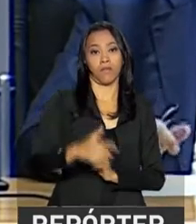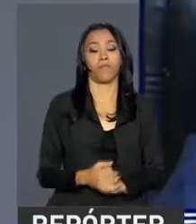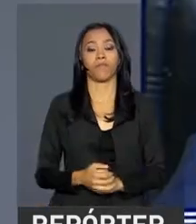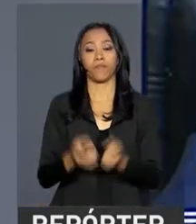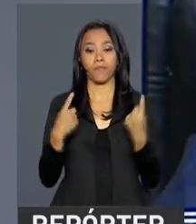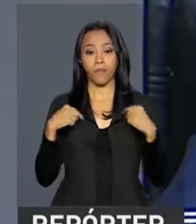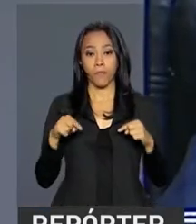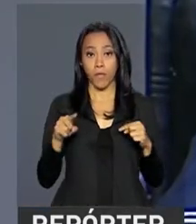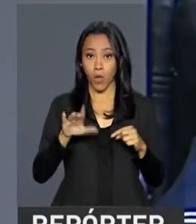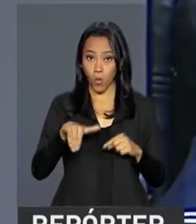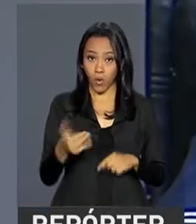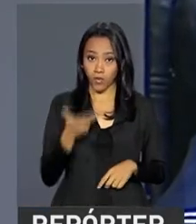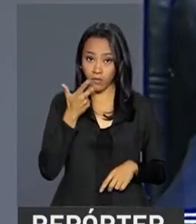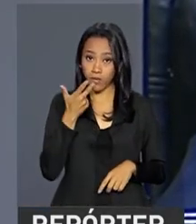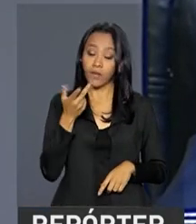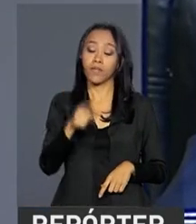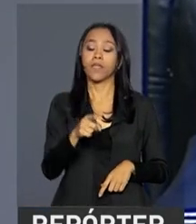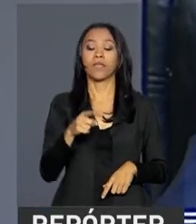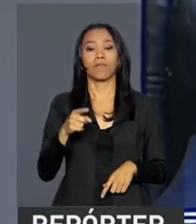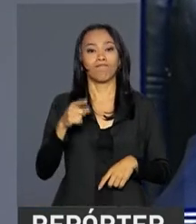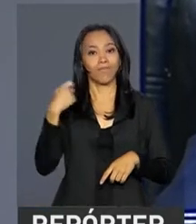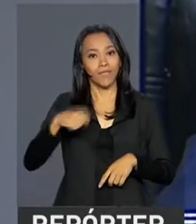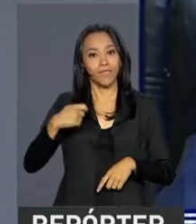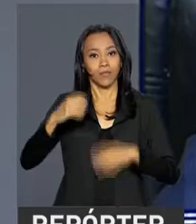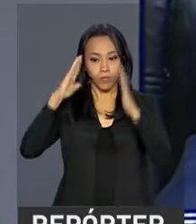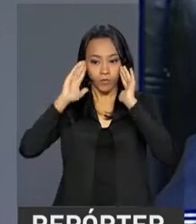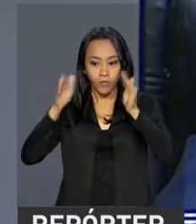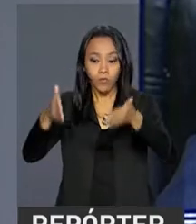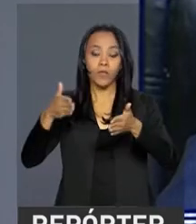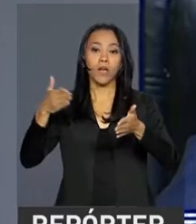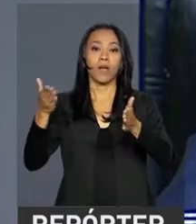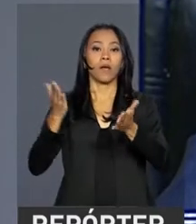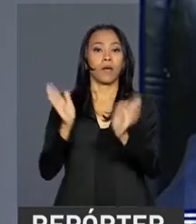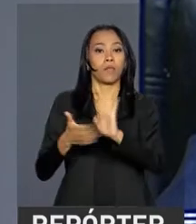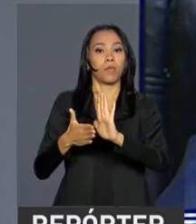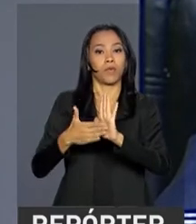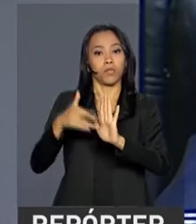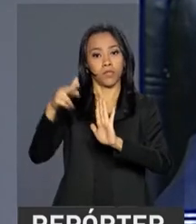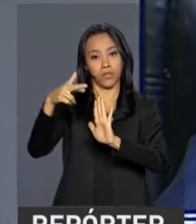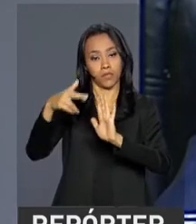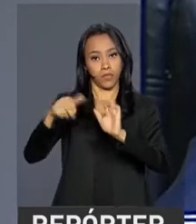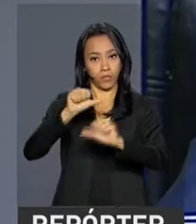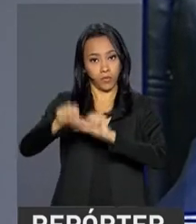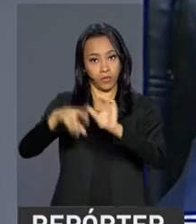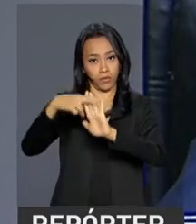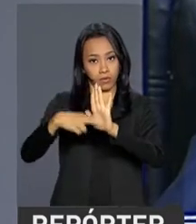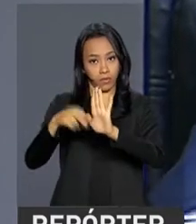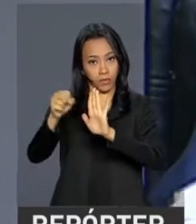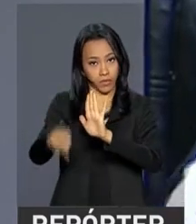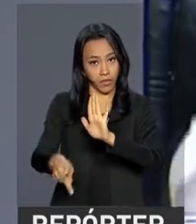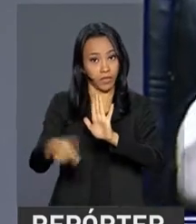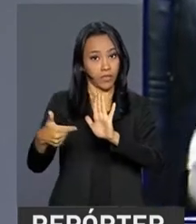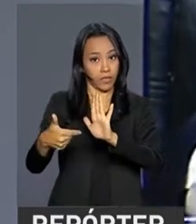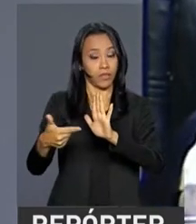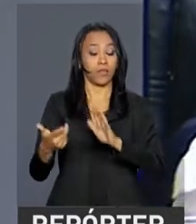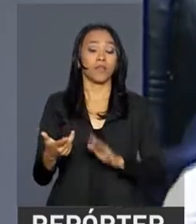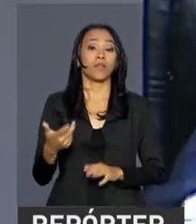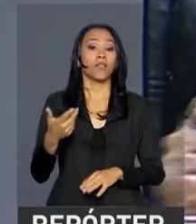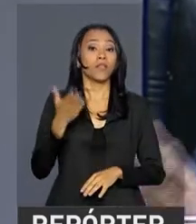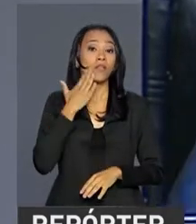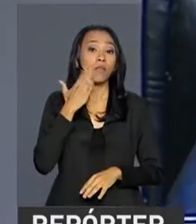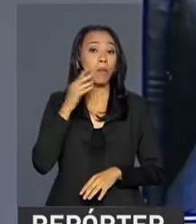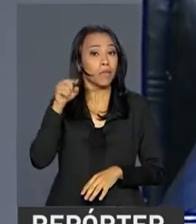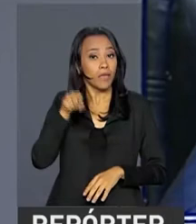prioridade a reforma da previdência é isto é a primeiro lugar o fato de que a forma